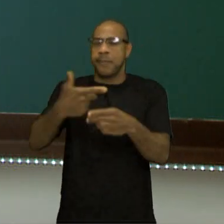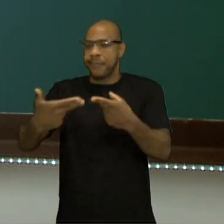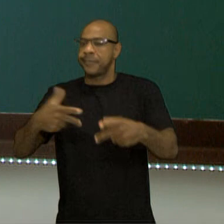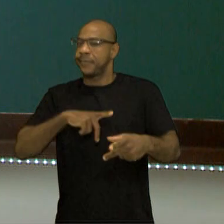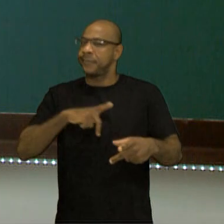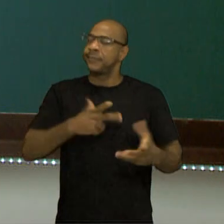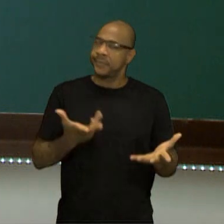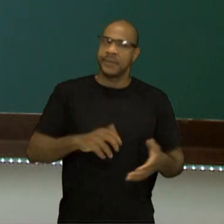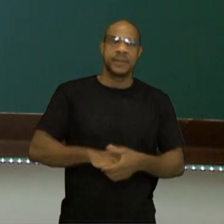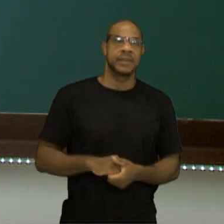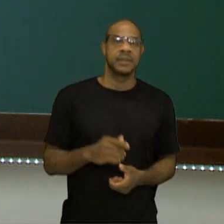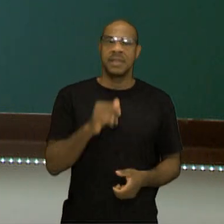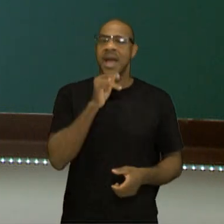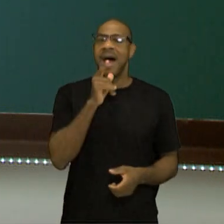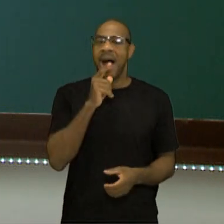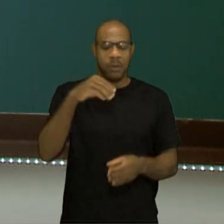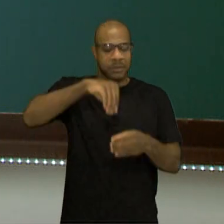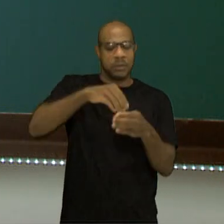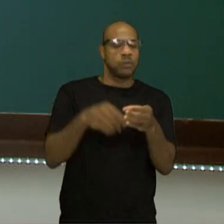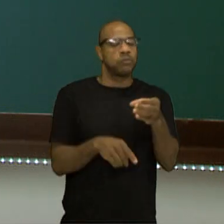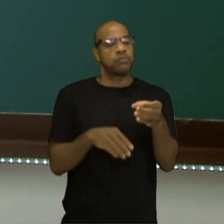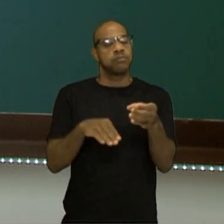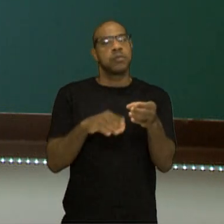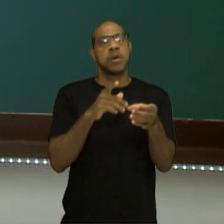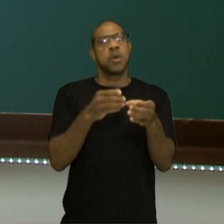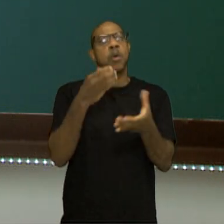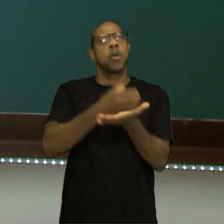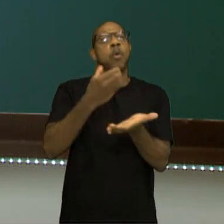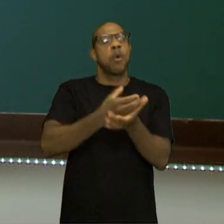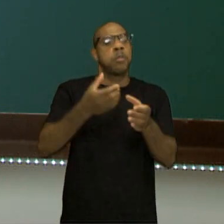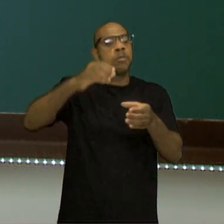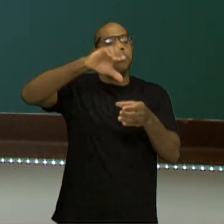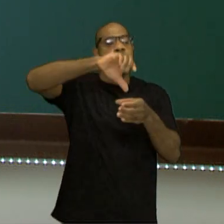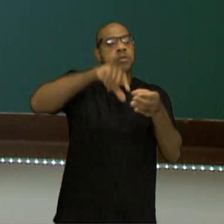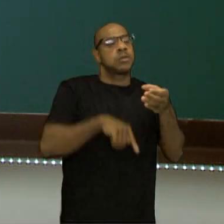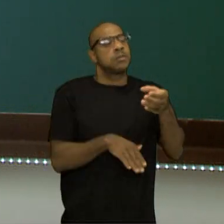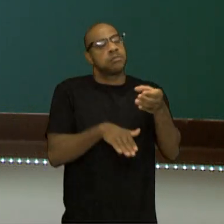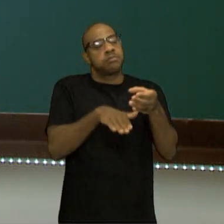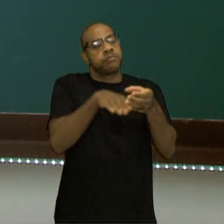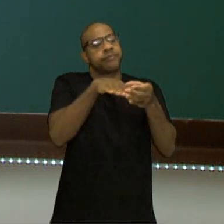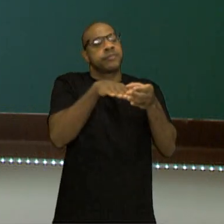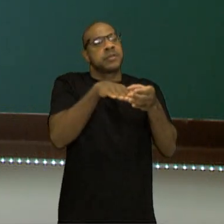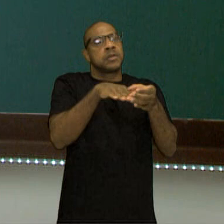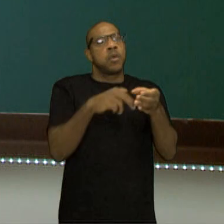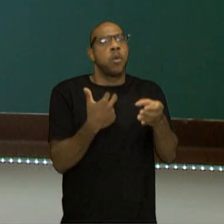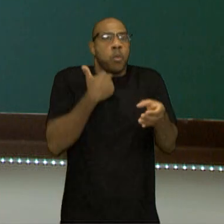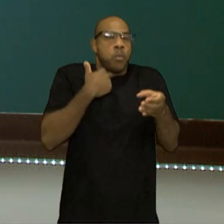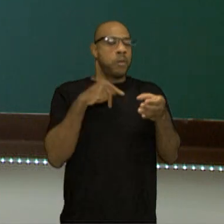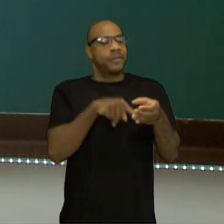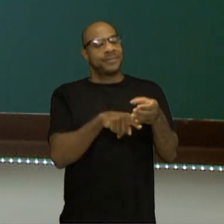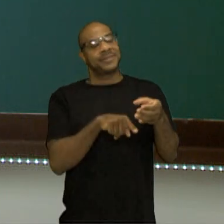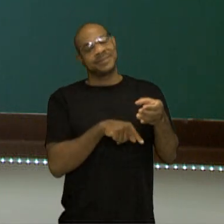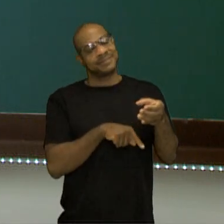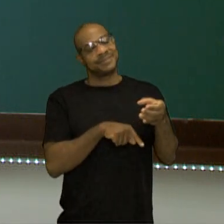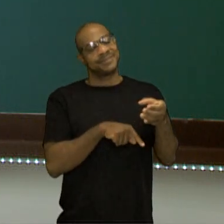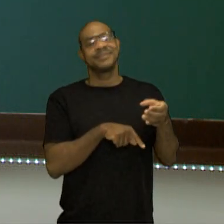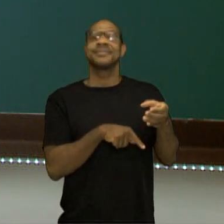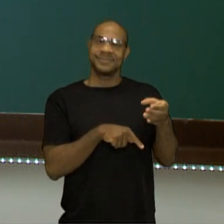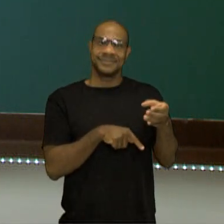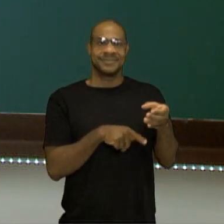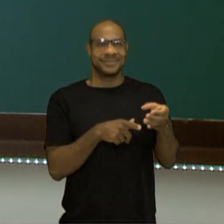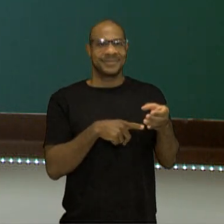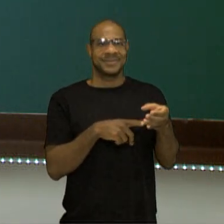de uma jarra, vai ocupar esse espaço. Nós conseguimos fazer a medição desse líquido. Litros,